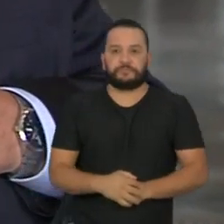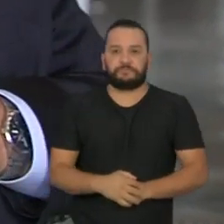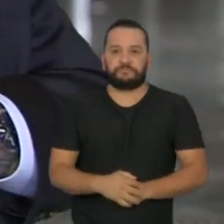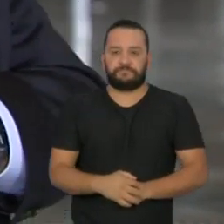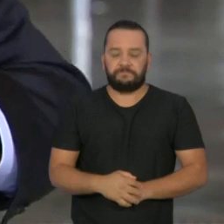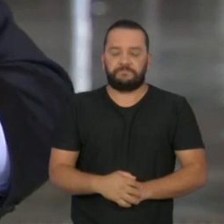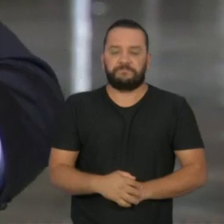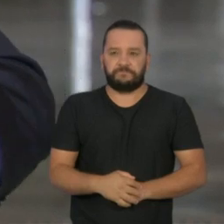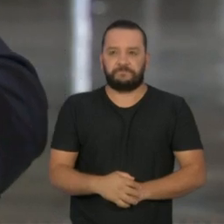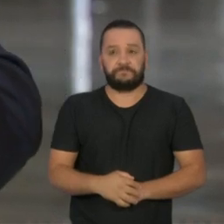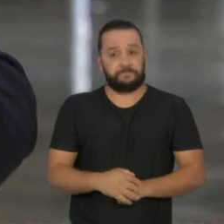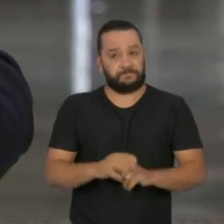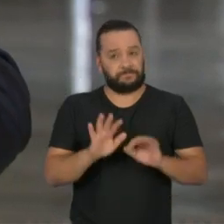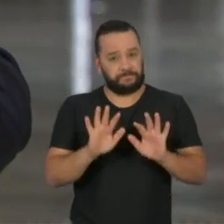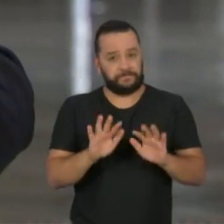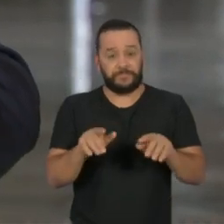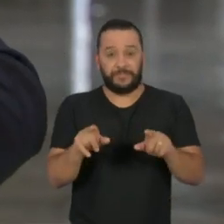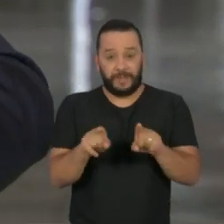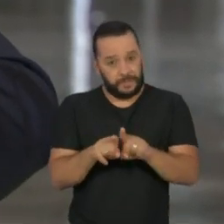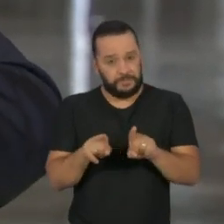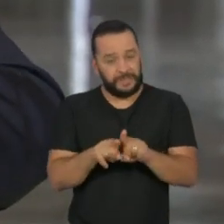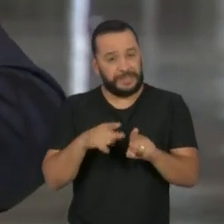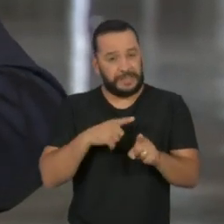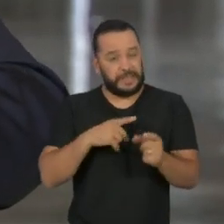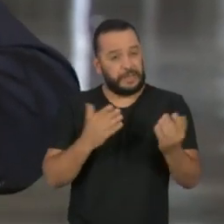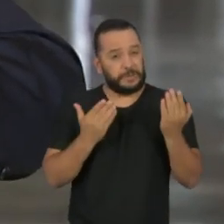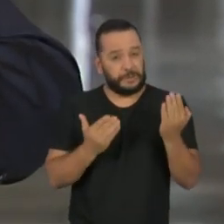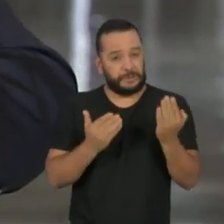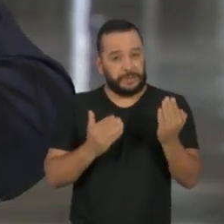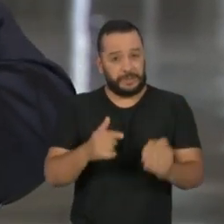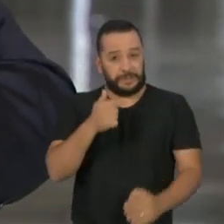Isto passa também pela relação de suspeitos de